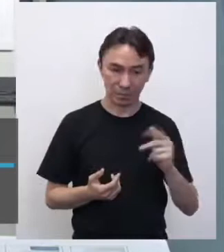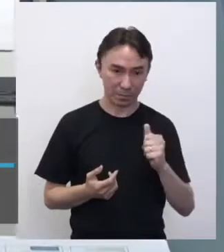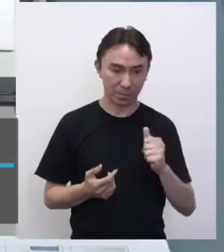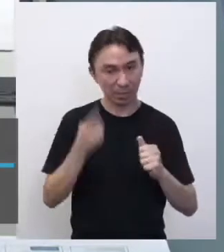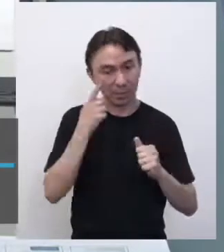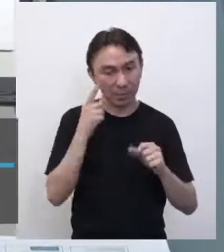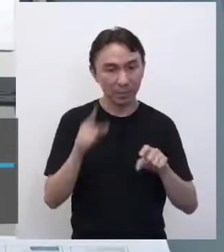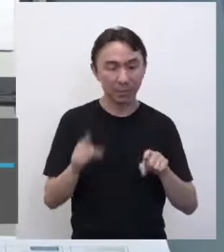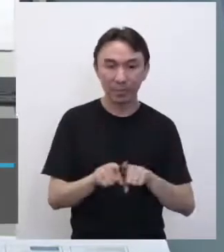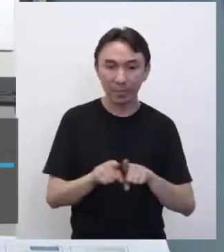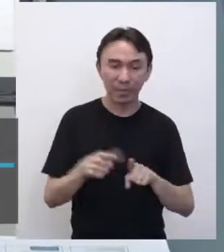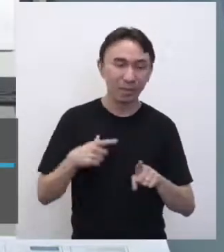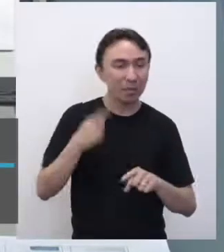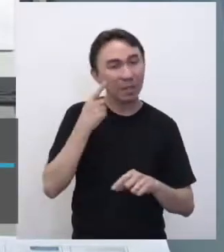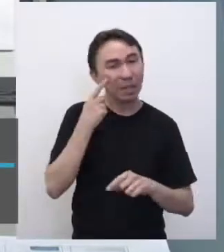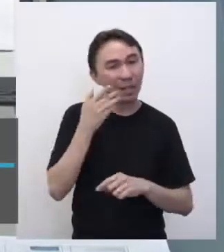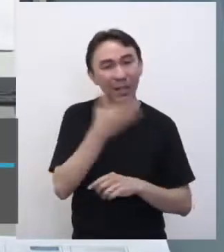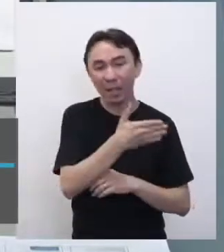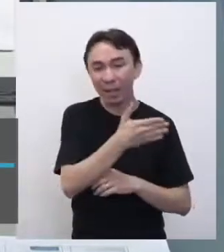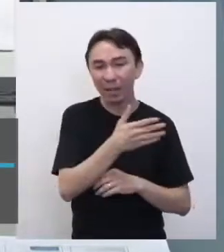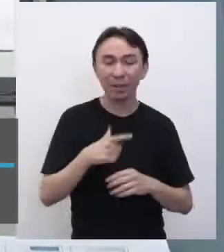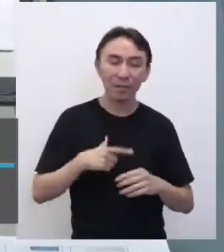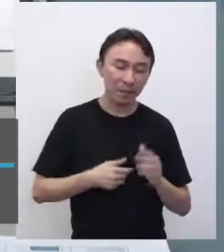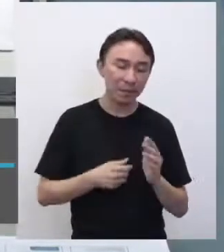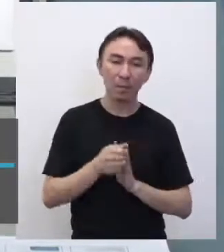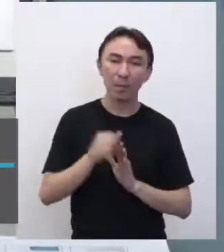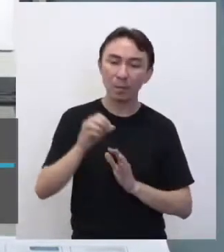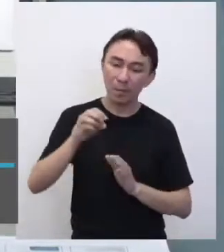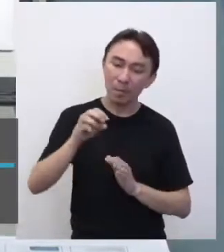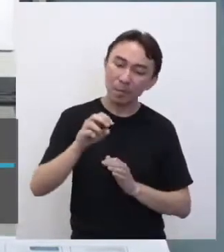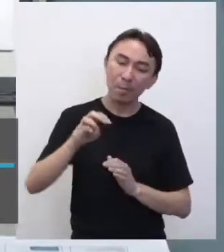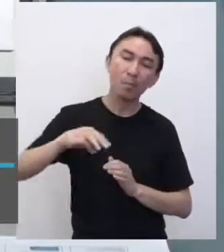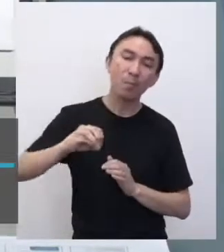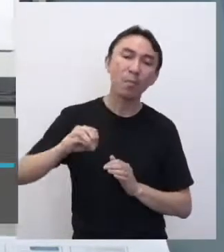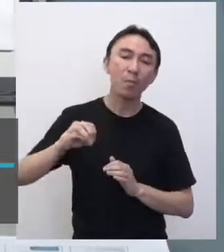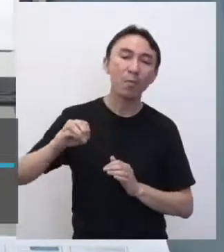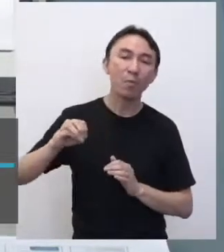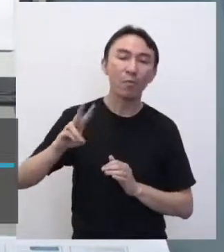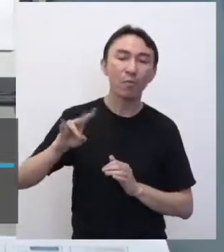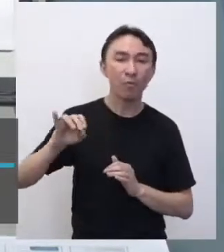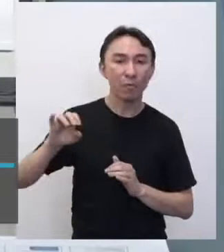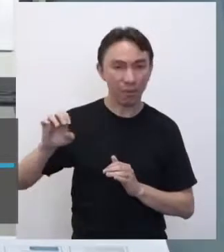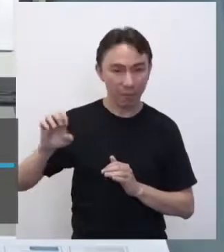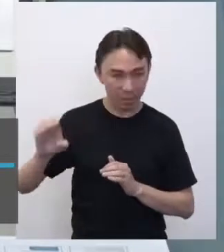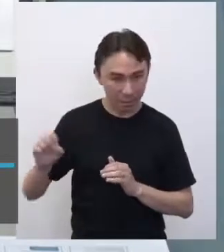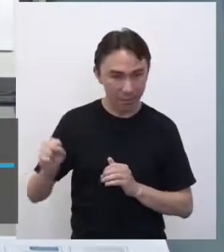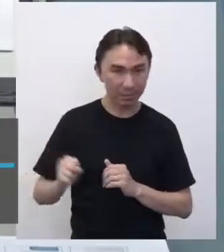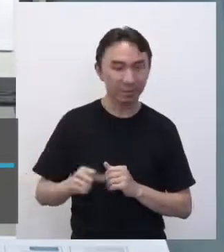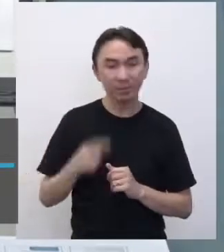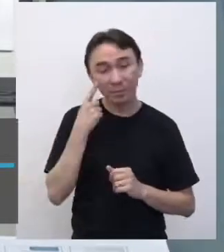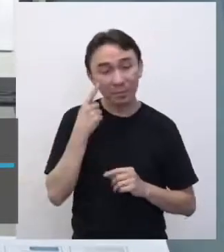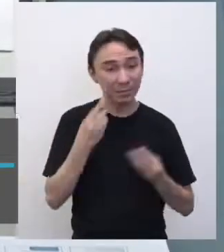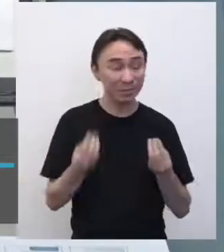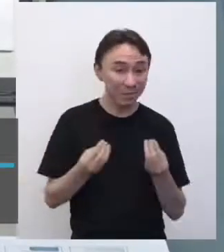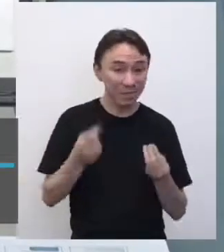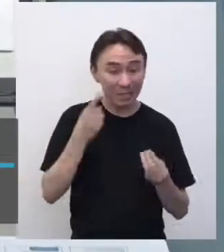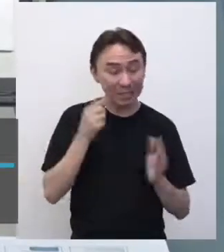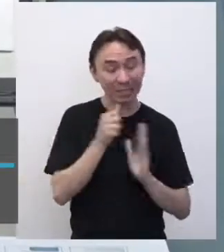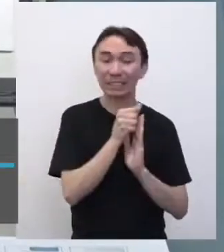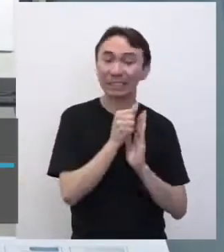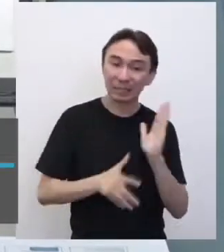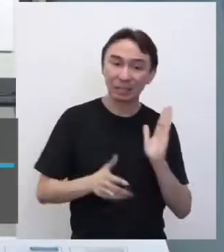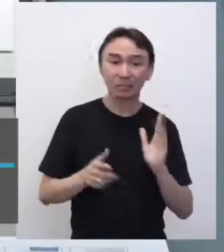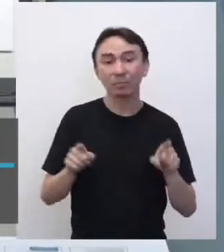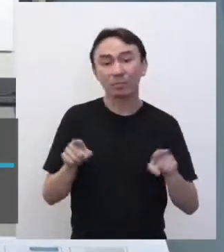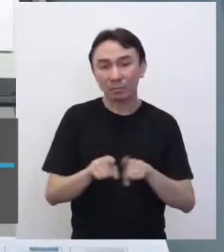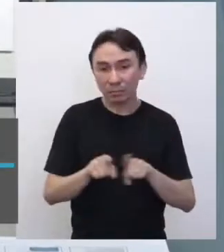no Form sobre movies, então, legal, a aula passada eu falei da professora Márcia, se eu não me engano, que fez as atividades, e agora a Pro Lucimara também,